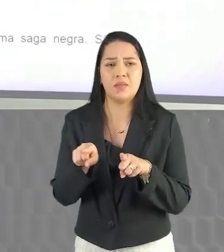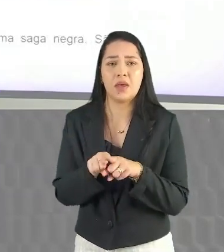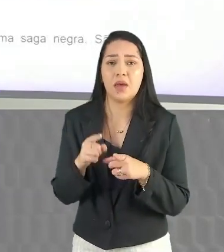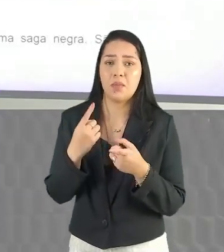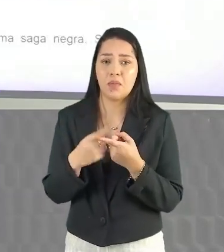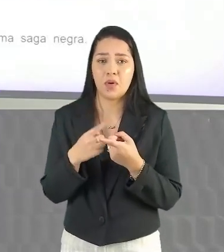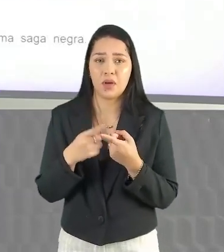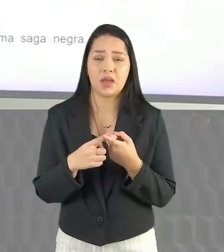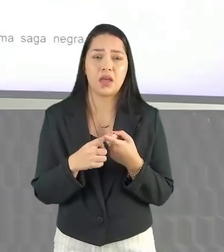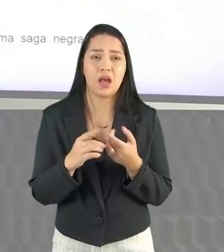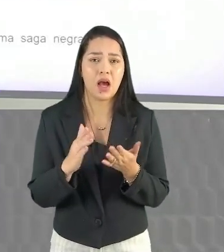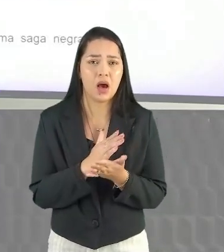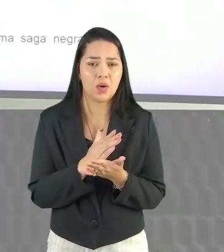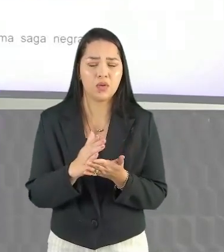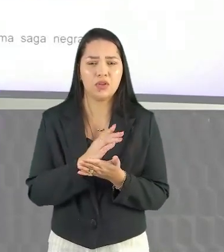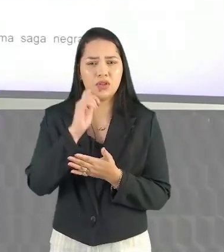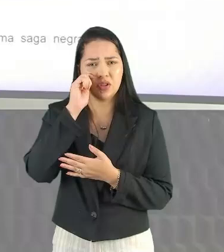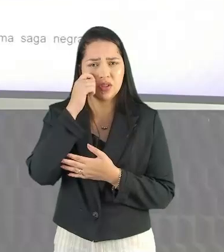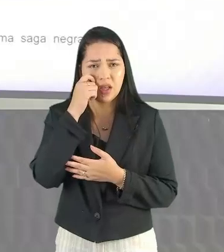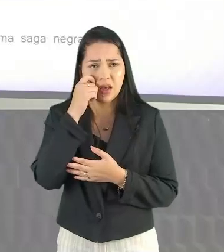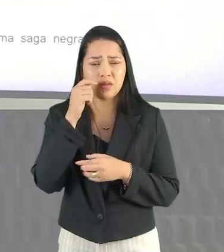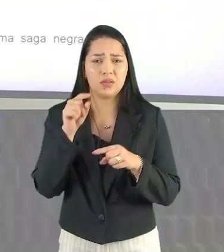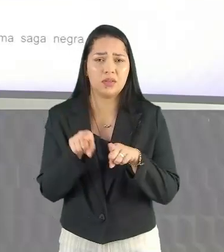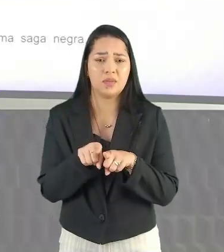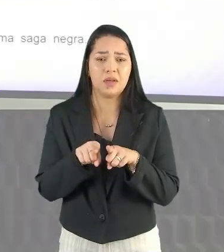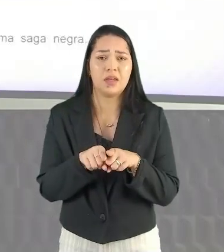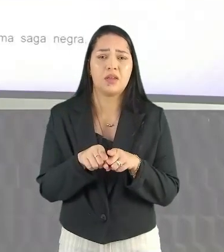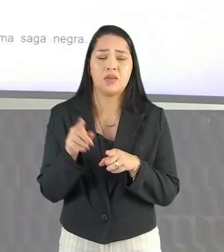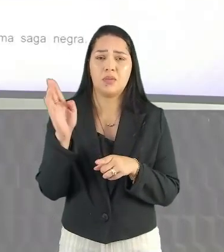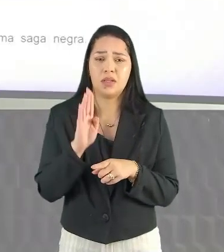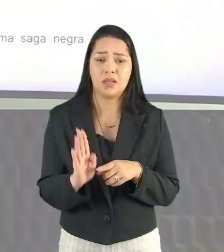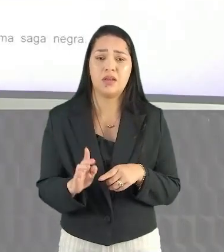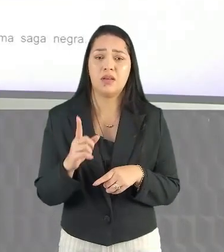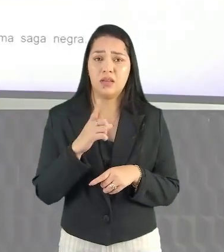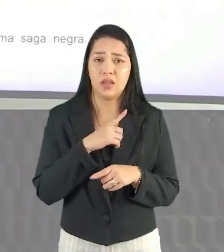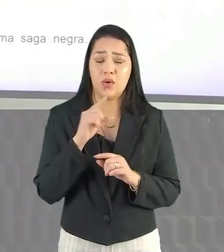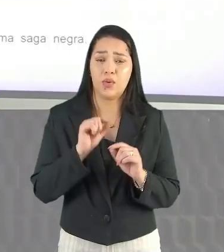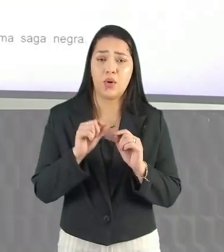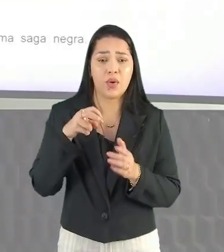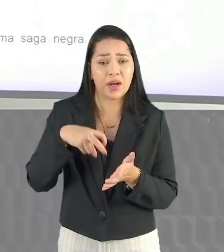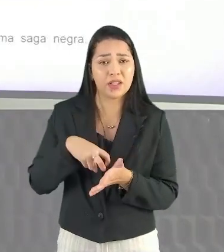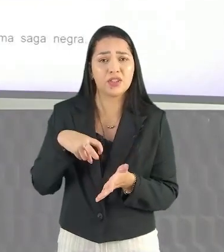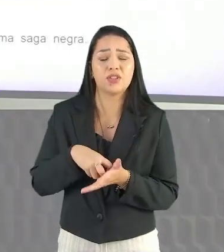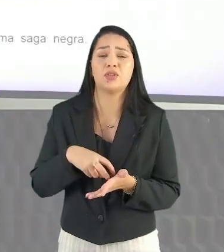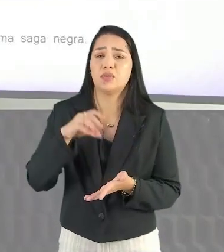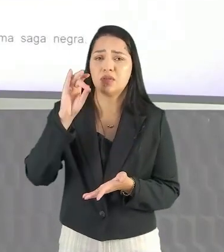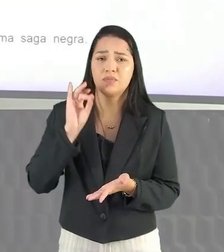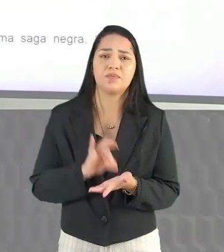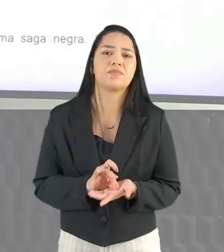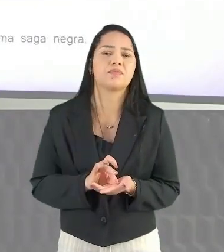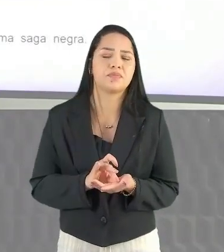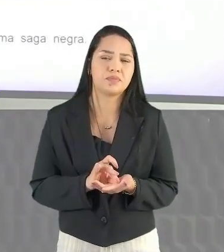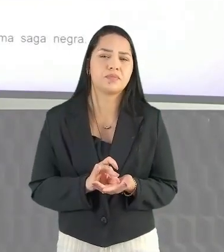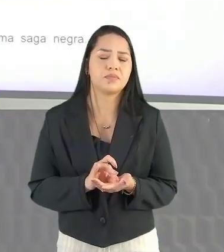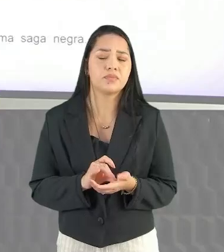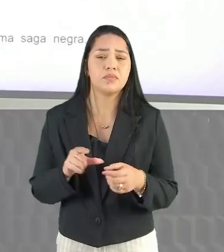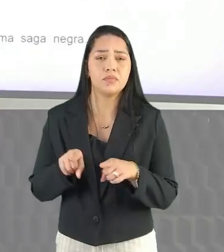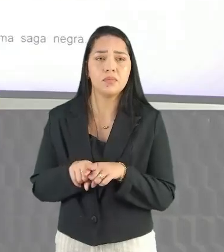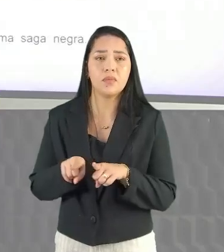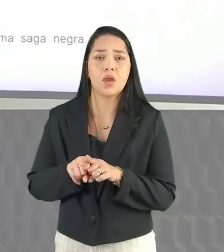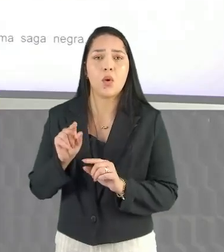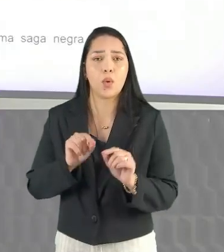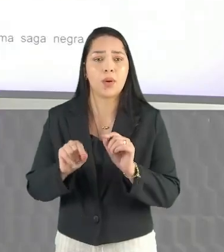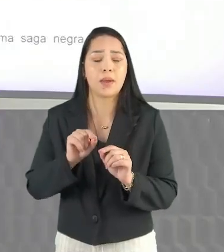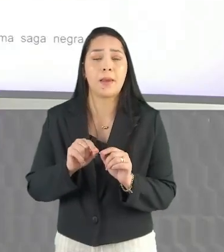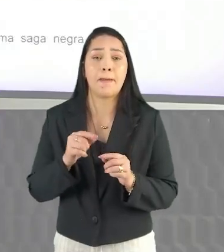Por quê, gente? Porque muitos negros que adentraram a Marinha Brasileira, eles tinham castigos severos, e eram castigos realmente, né, a partir mesmo de